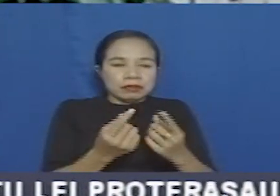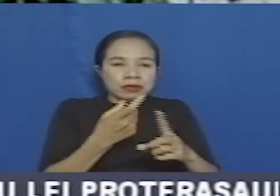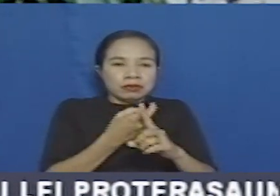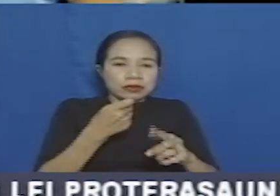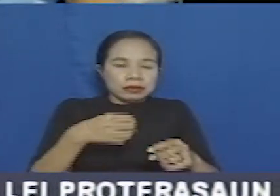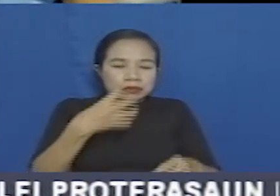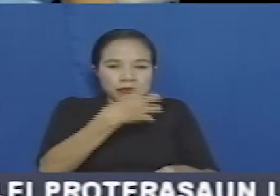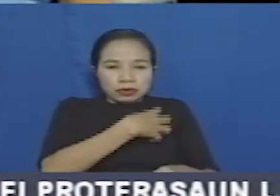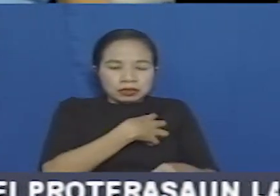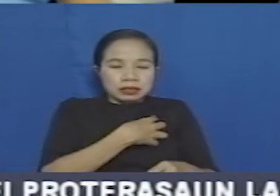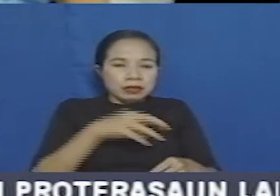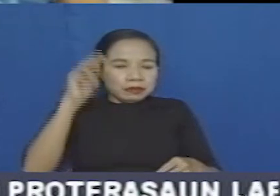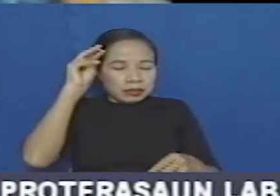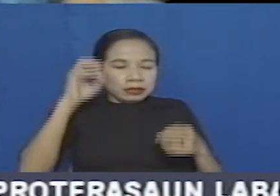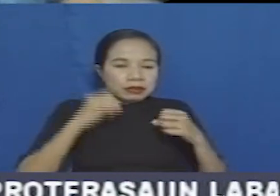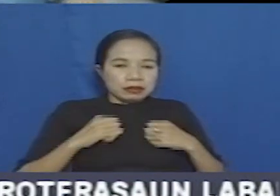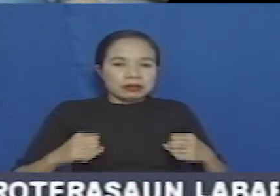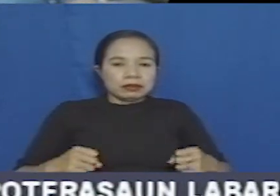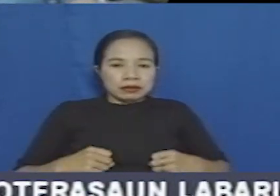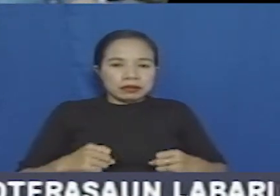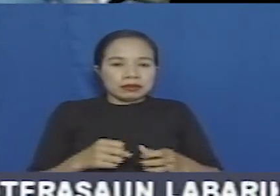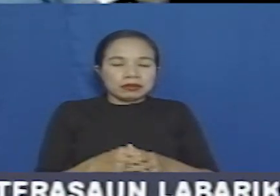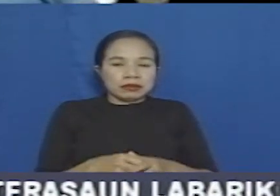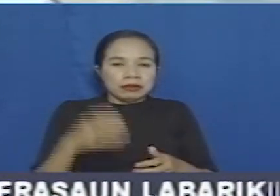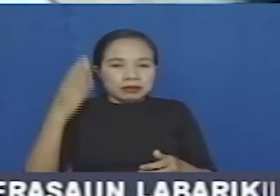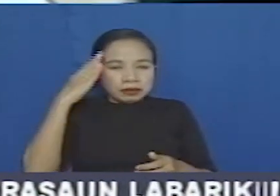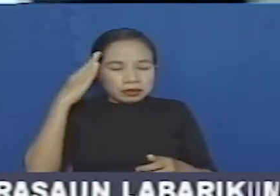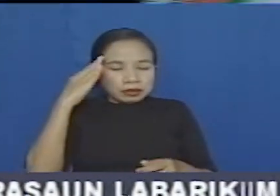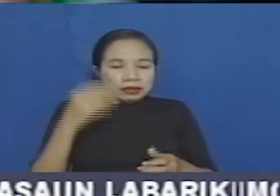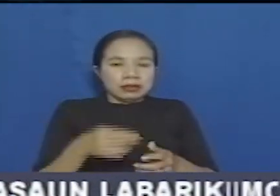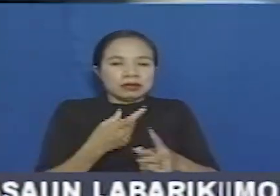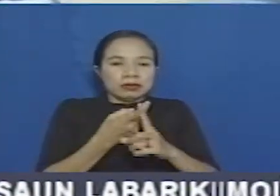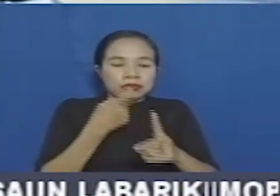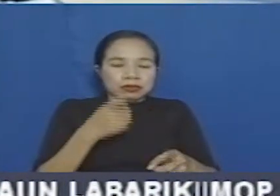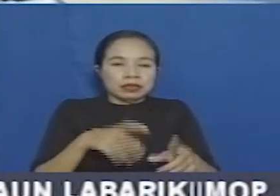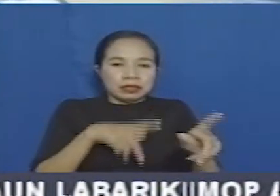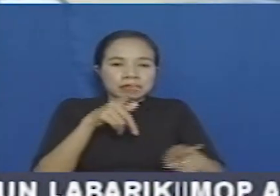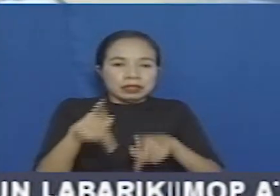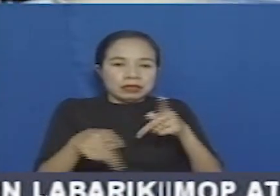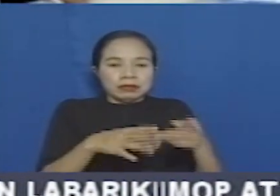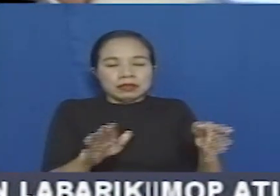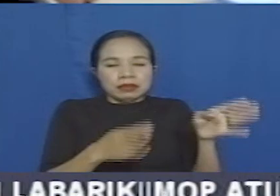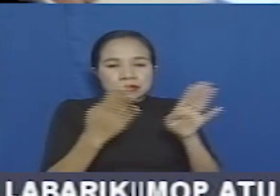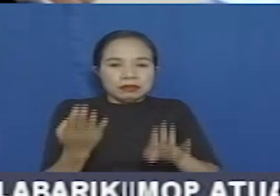russi polícia no Ministério da Saúde, onde identifica causa russi cidadão